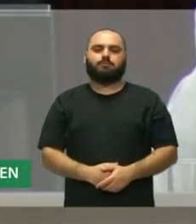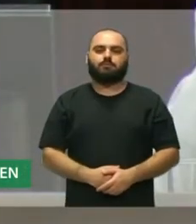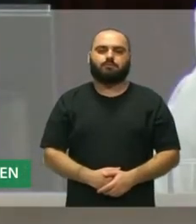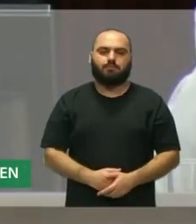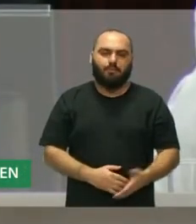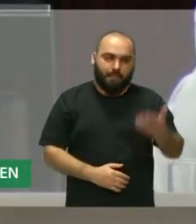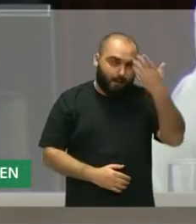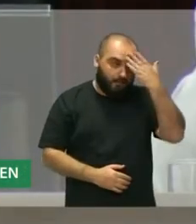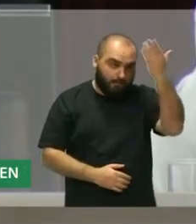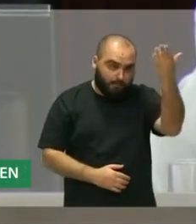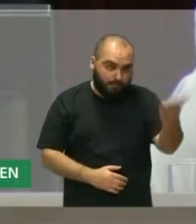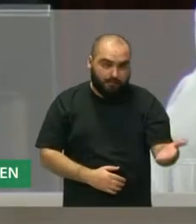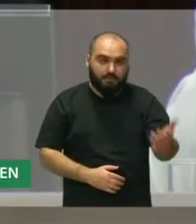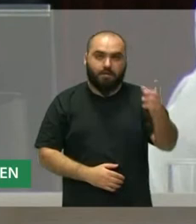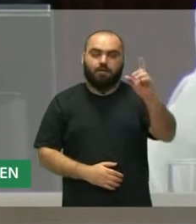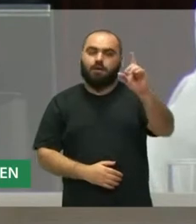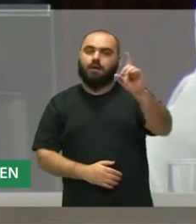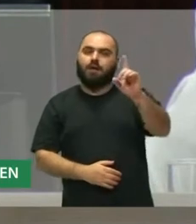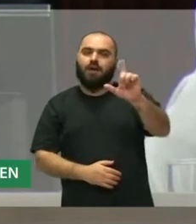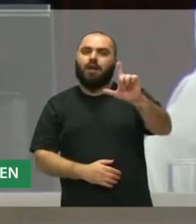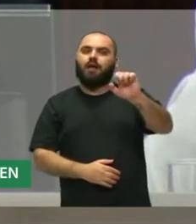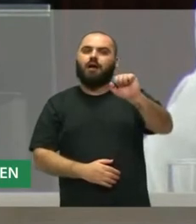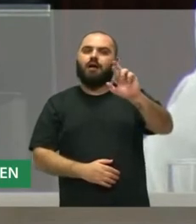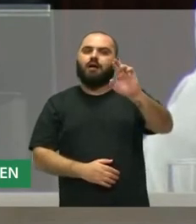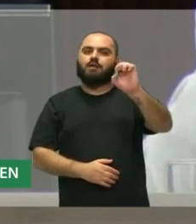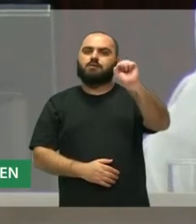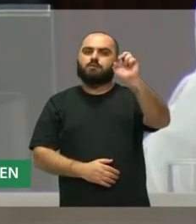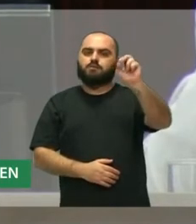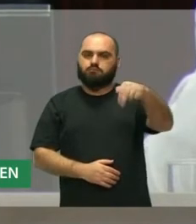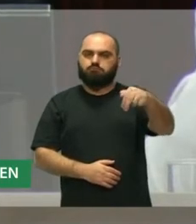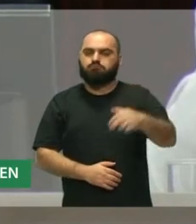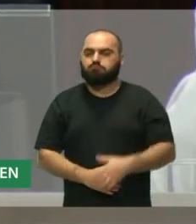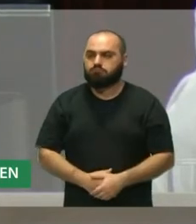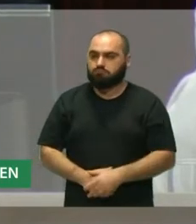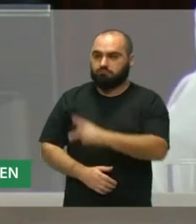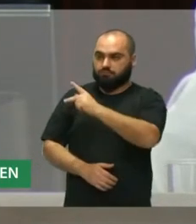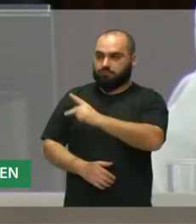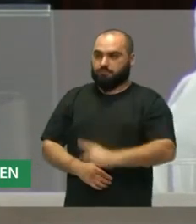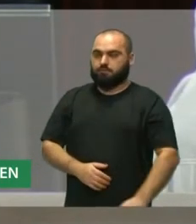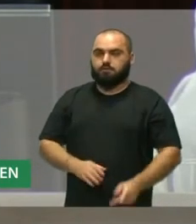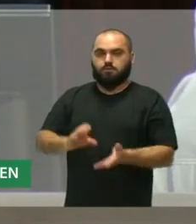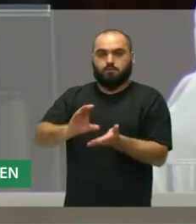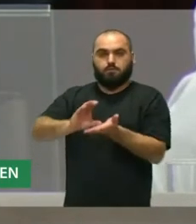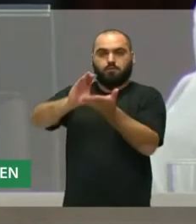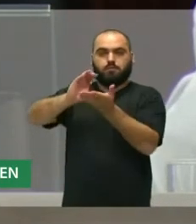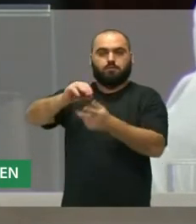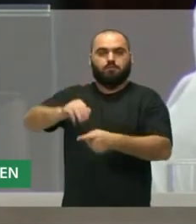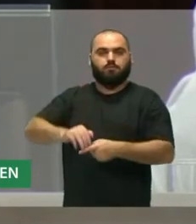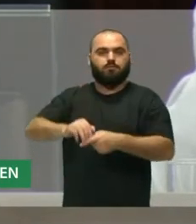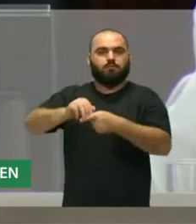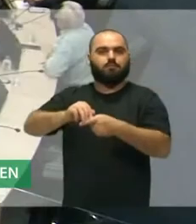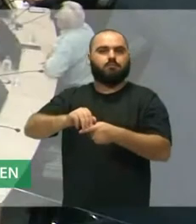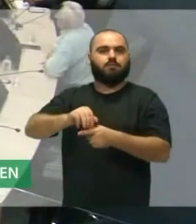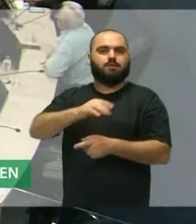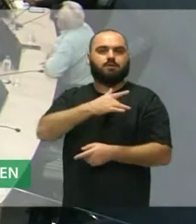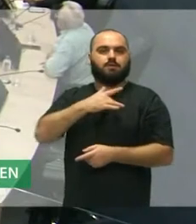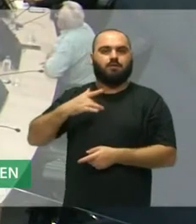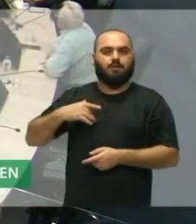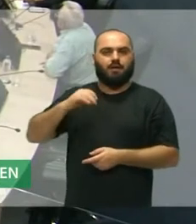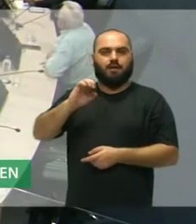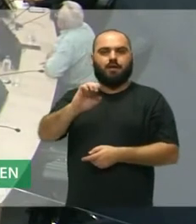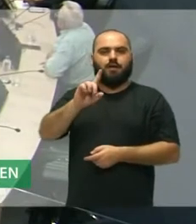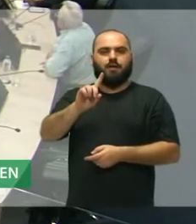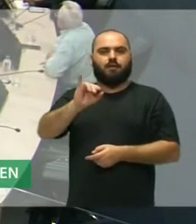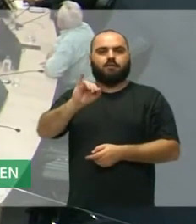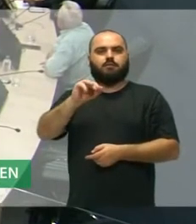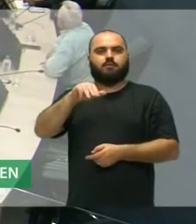Muito obrigada, doutor Laerson. Sempre alegria ouvi-lo. Senhor presidente do Conselho Municipal de Saúde, Edmar Garcia. Boa